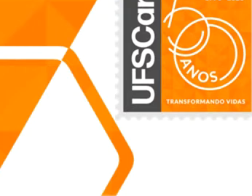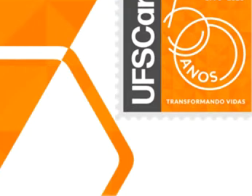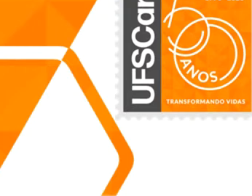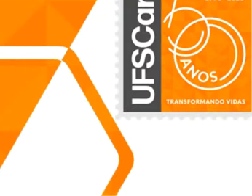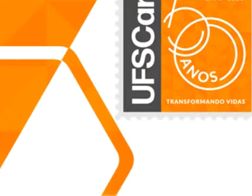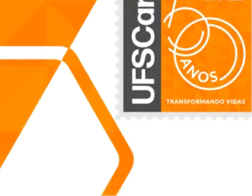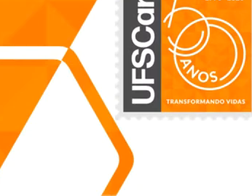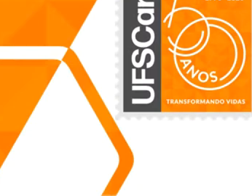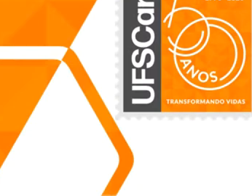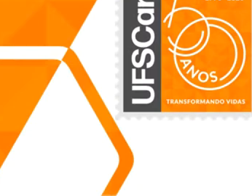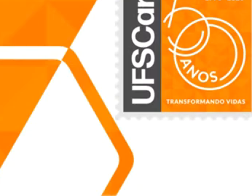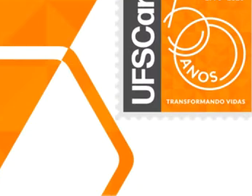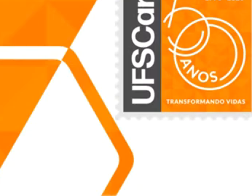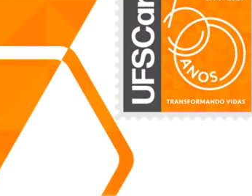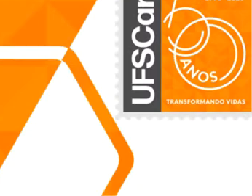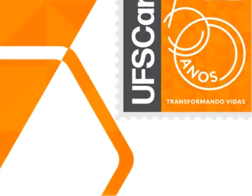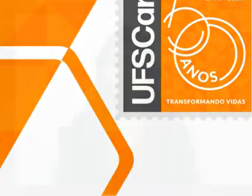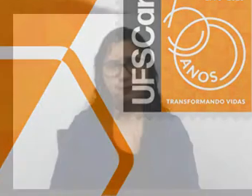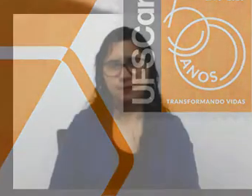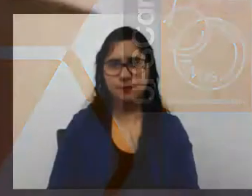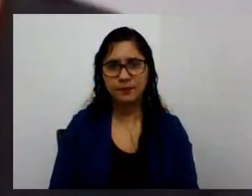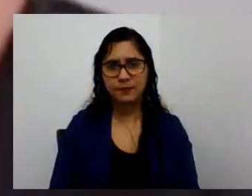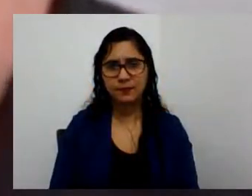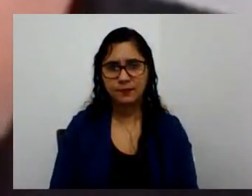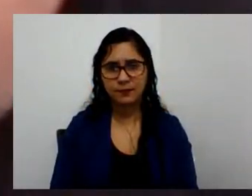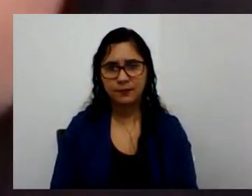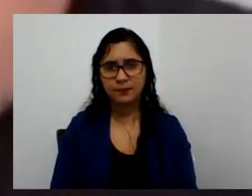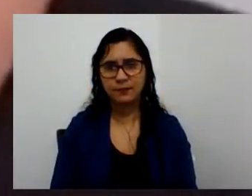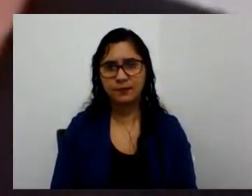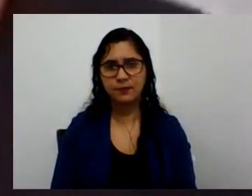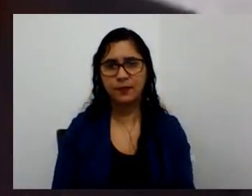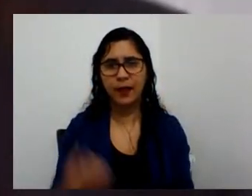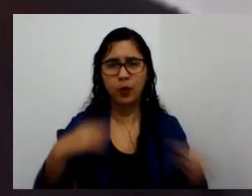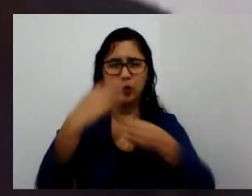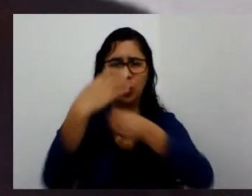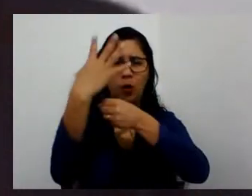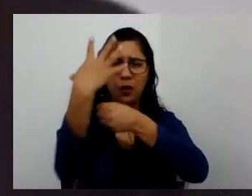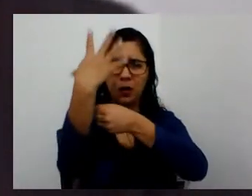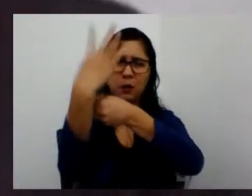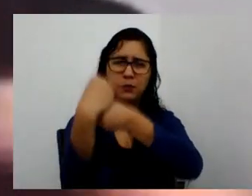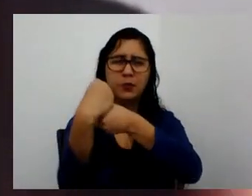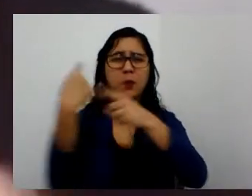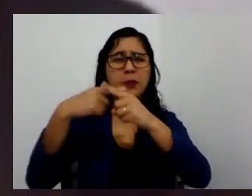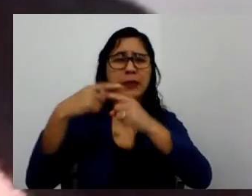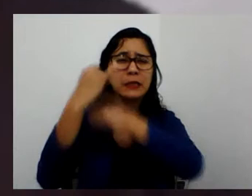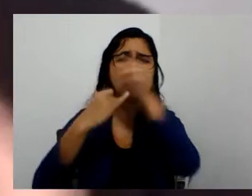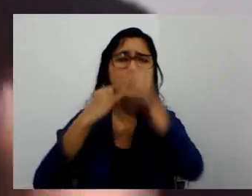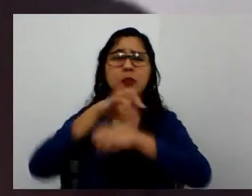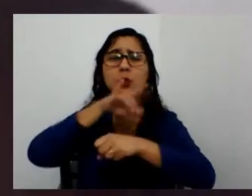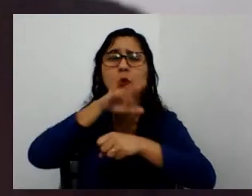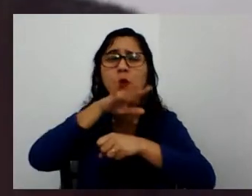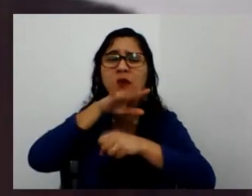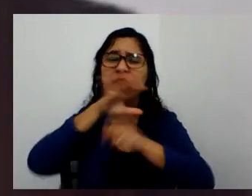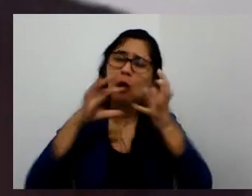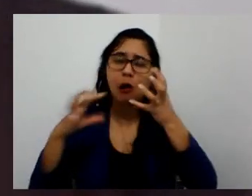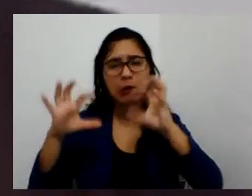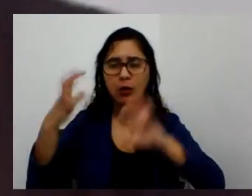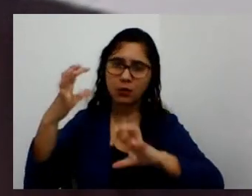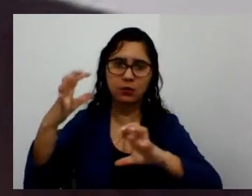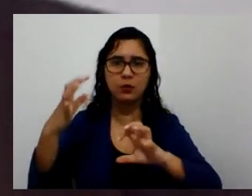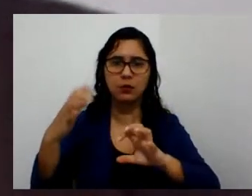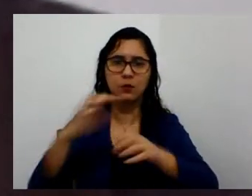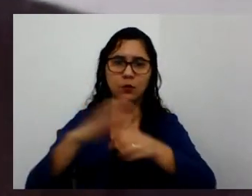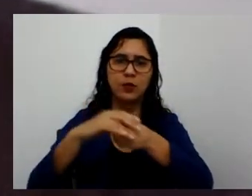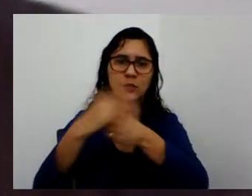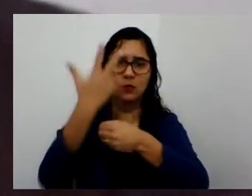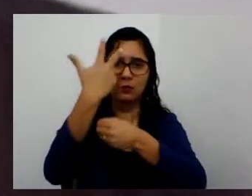Ok. Então, eu estou fechando minha câmera porque está muito ruim o sinal e cai a, fica muito distorcido, tá? Não é?